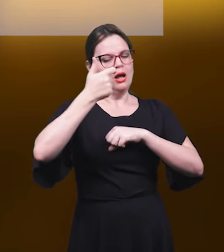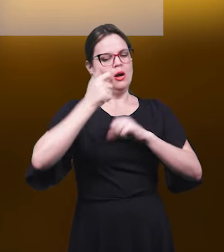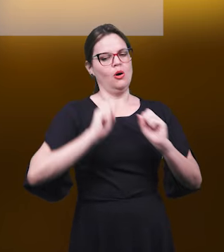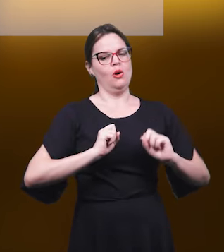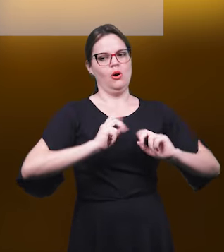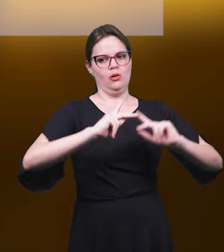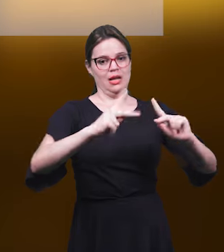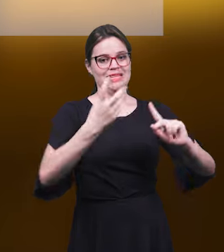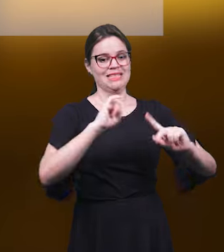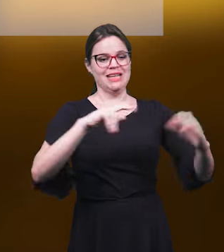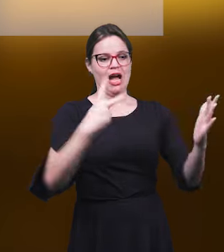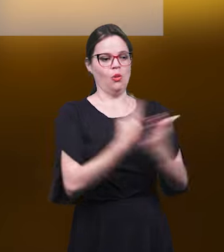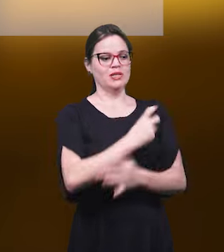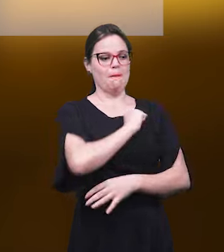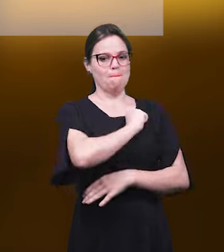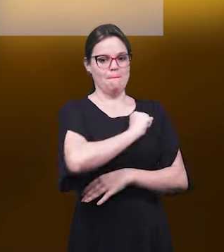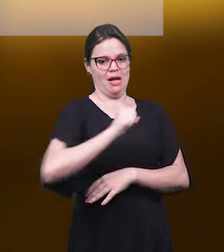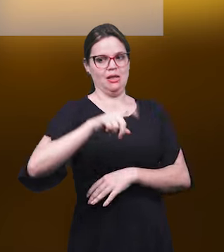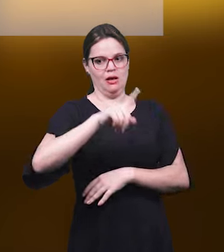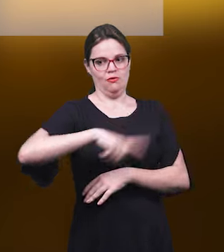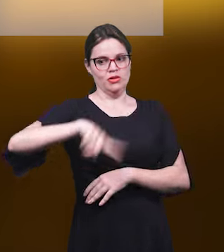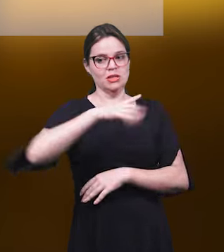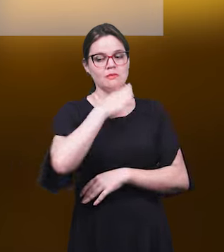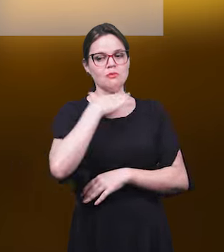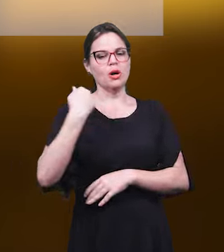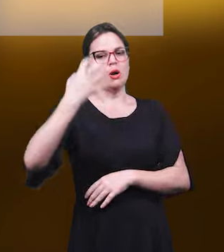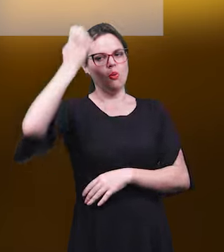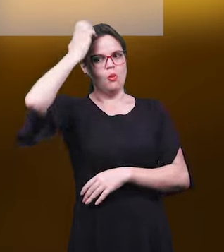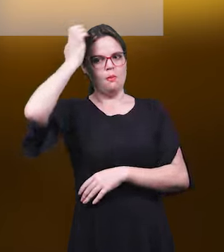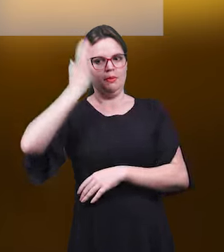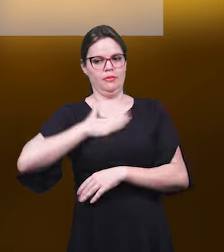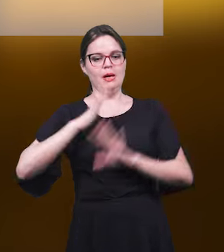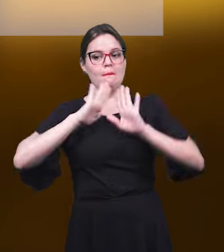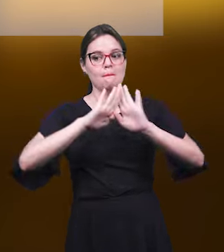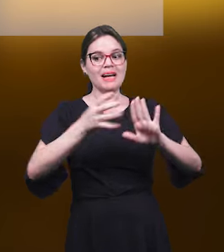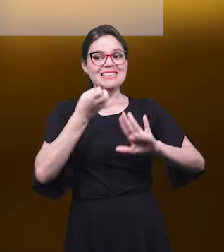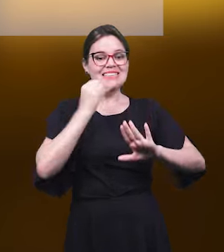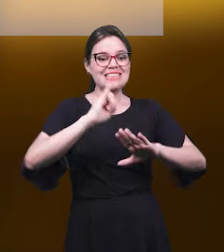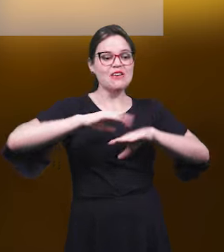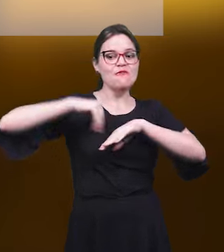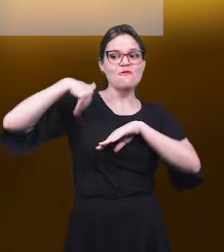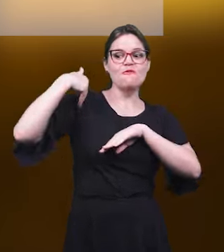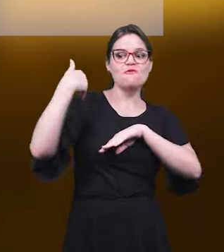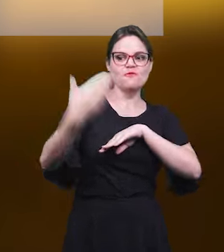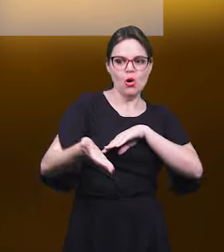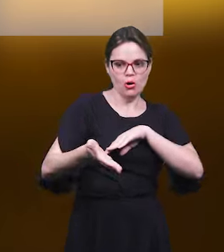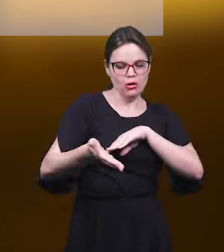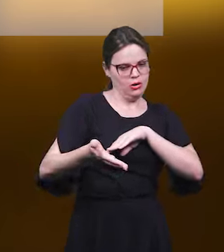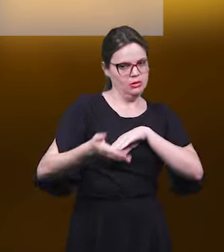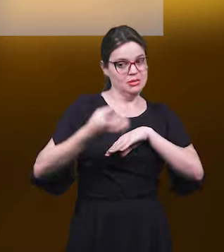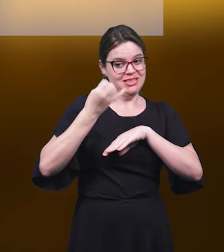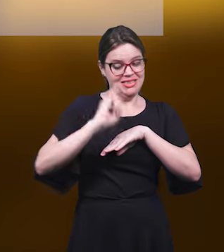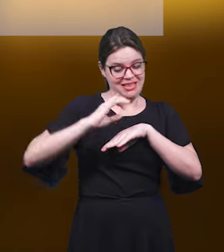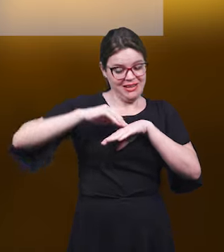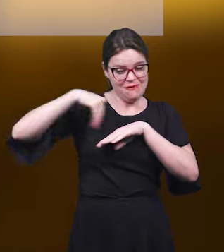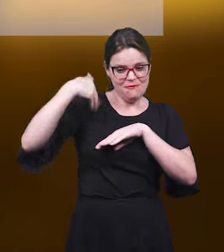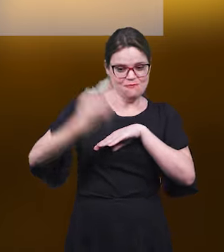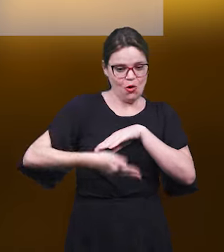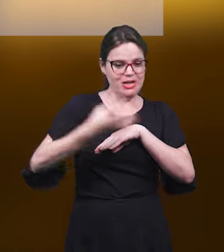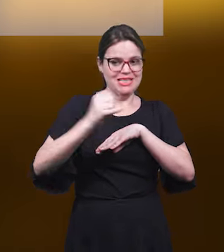da tua casa, o seu sangue será sobre sua cabeça, e nós seremos sem